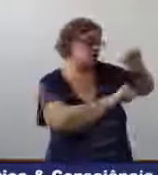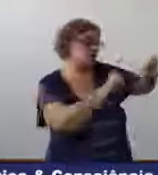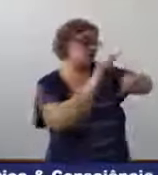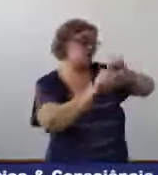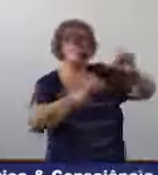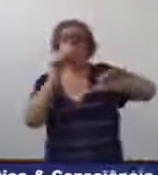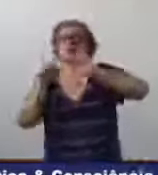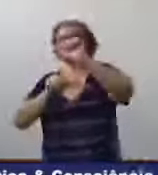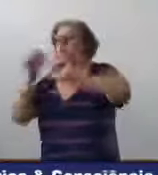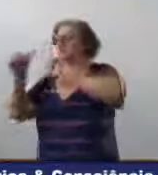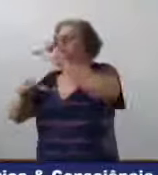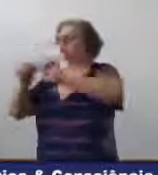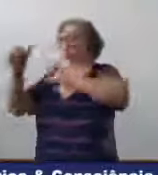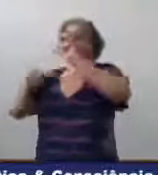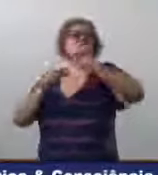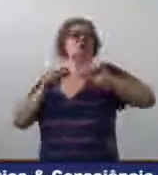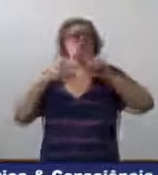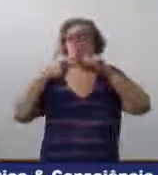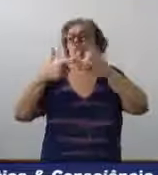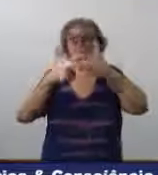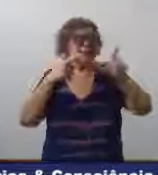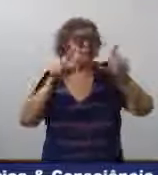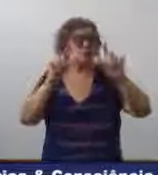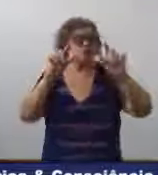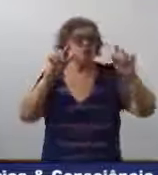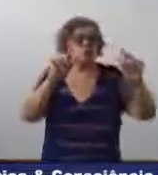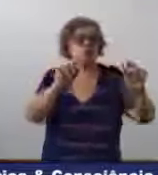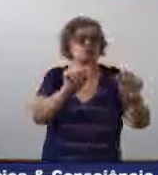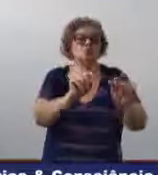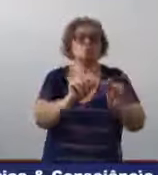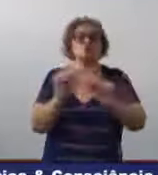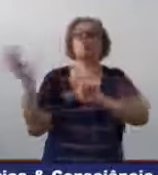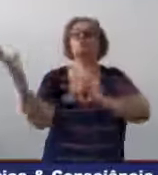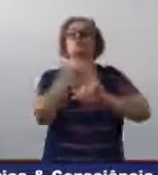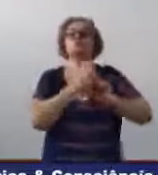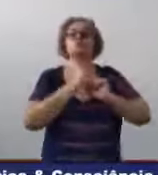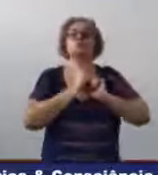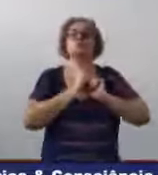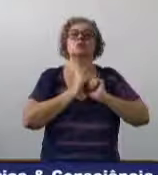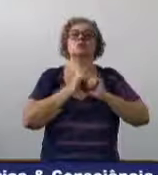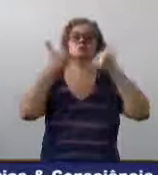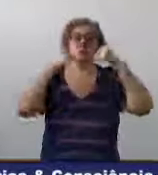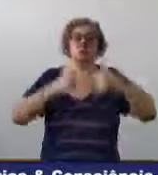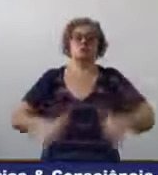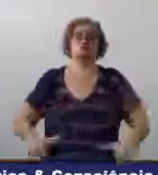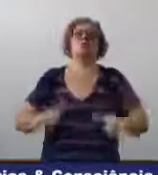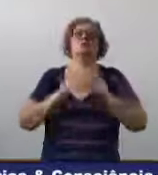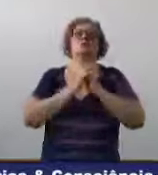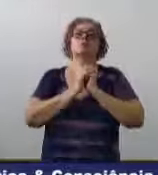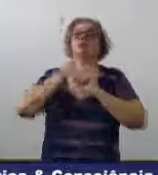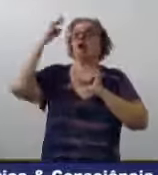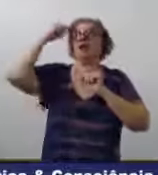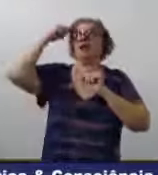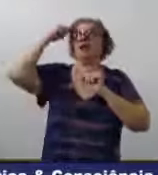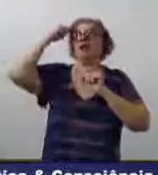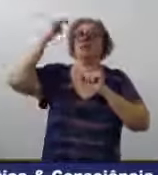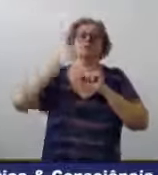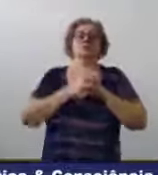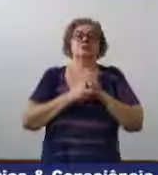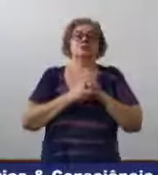O átomo era um pedacinho de matéria indestrutível de onde surgia tudo. Hoje tudo surge do quê? Da vibração das